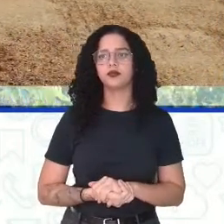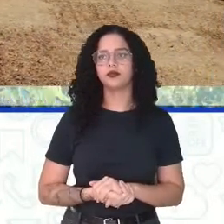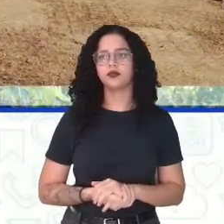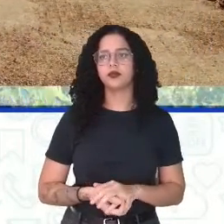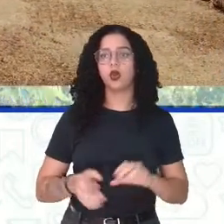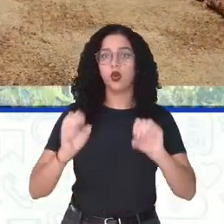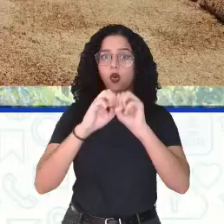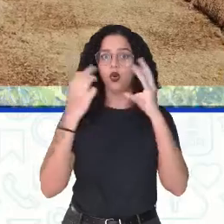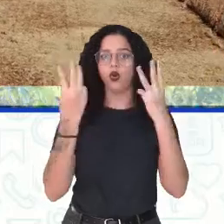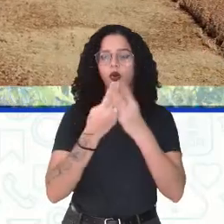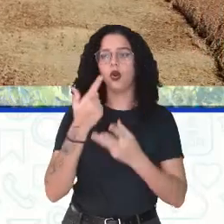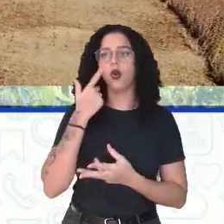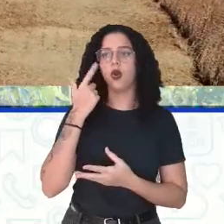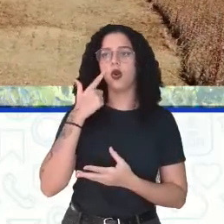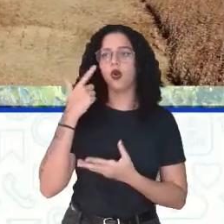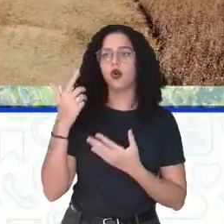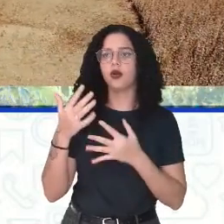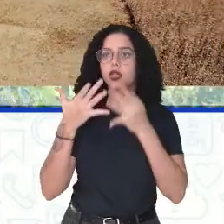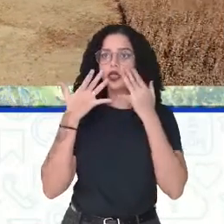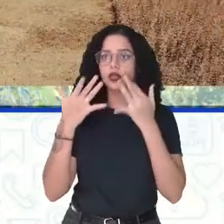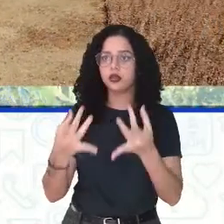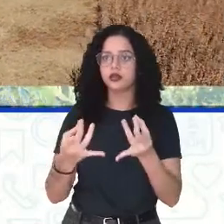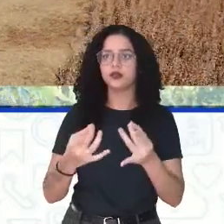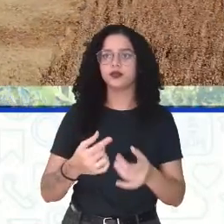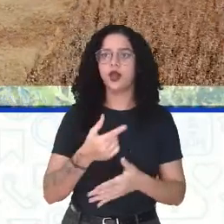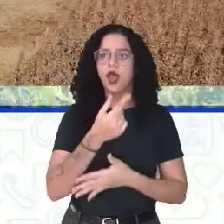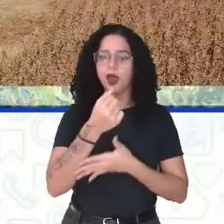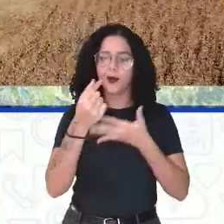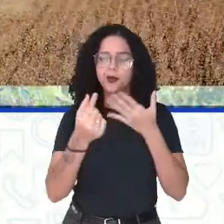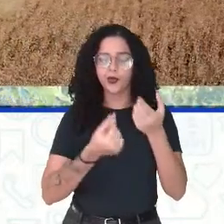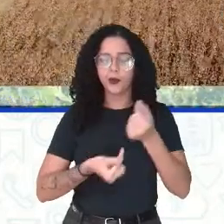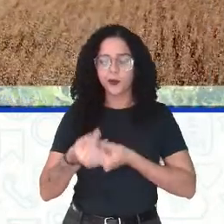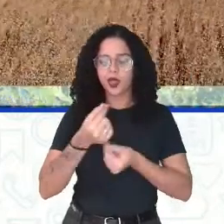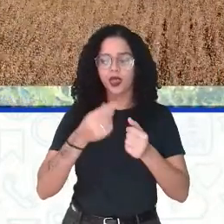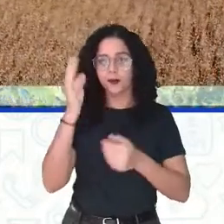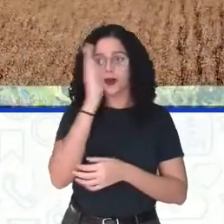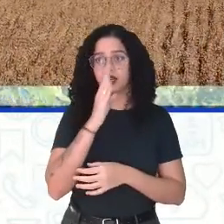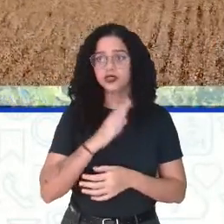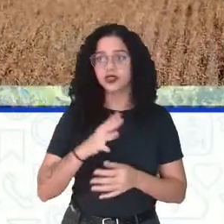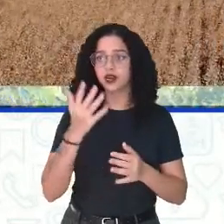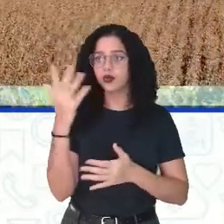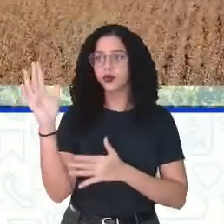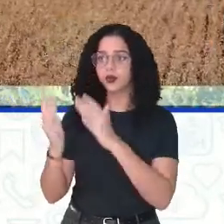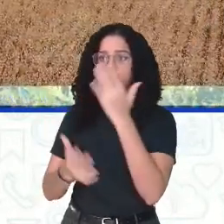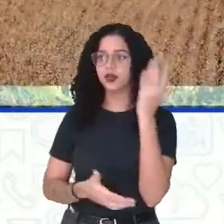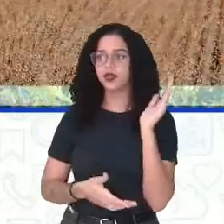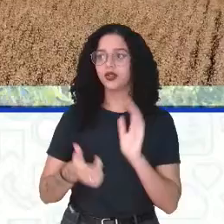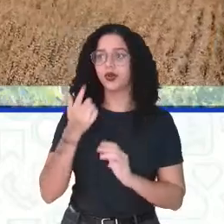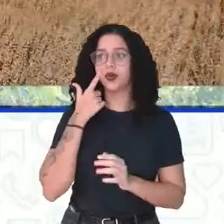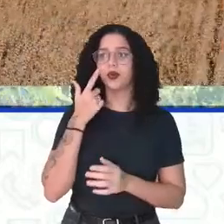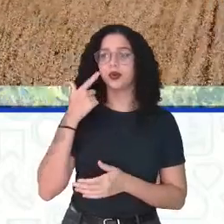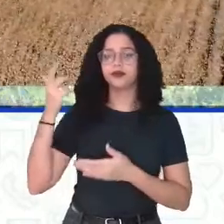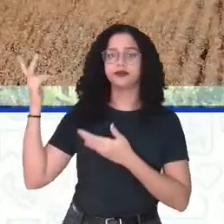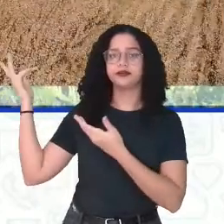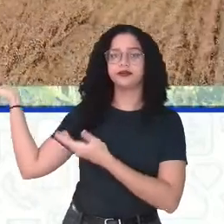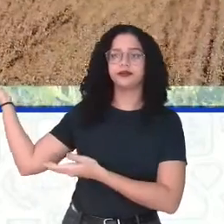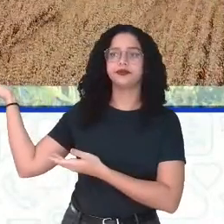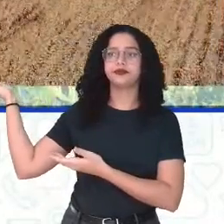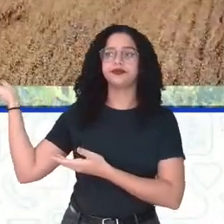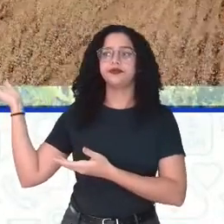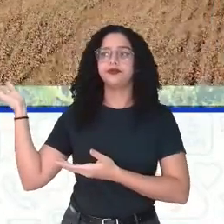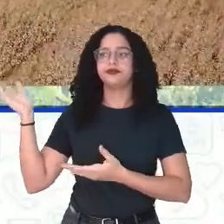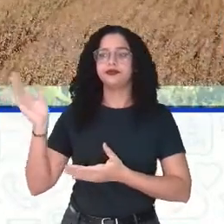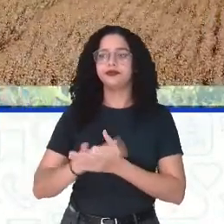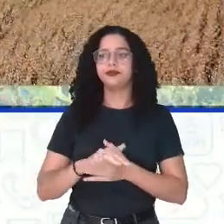esse slide aí, ó. Preste atenção. A economia brasileira e o meio ambiente. Então você vê aí, ó, 2